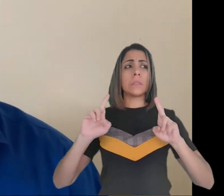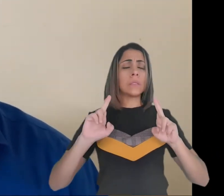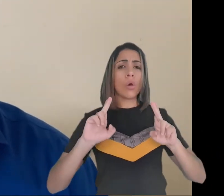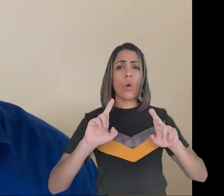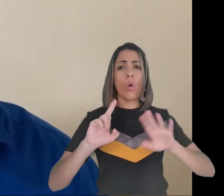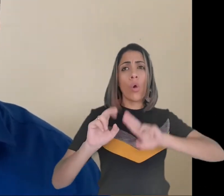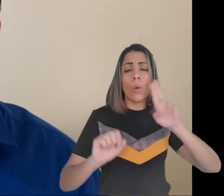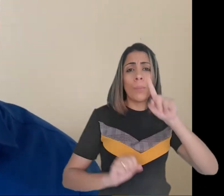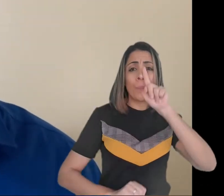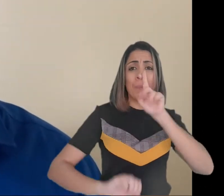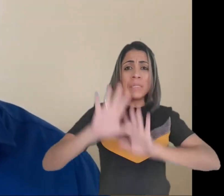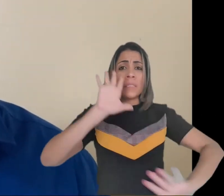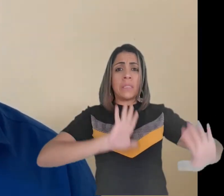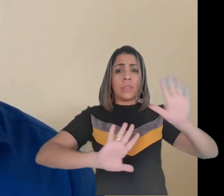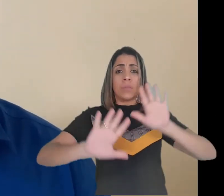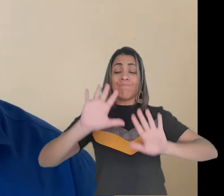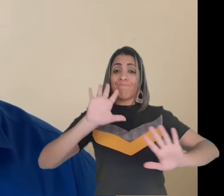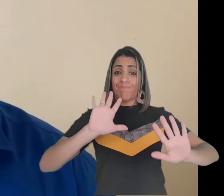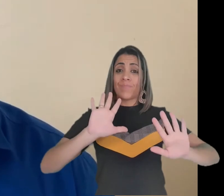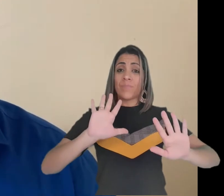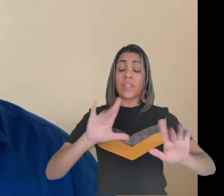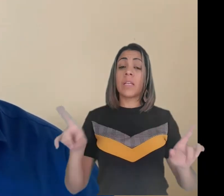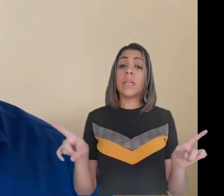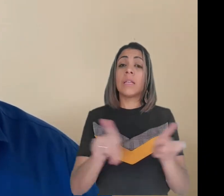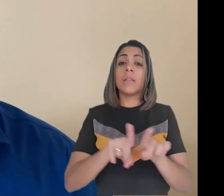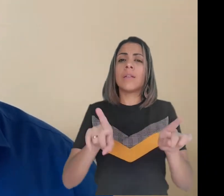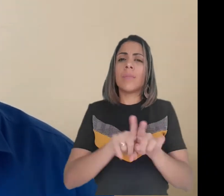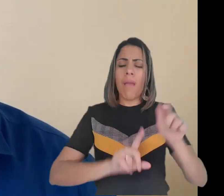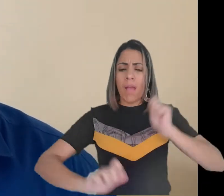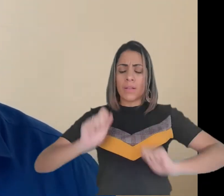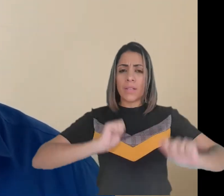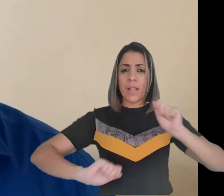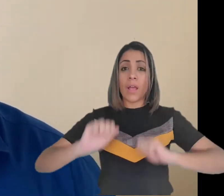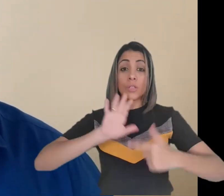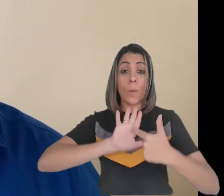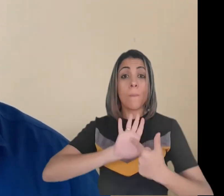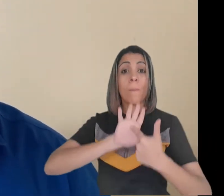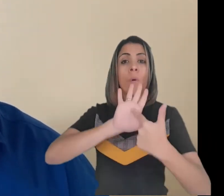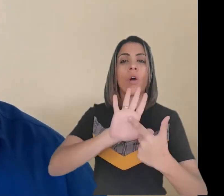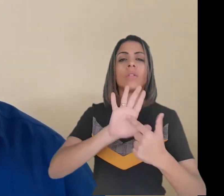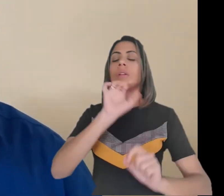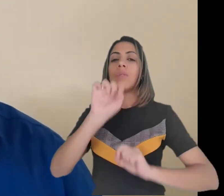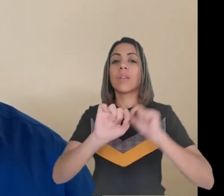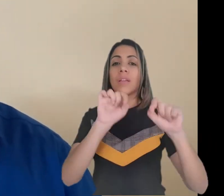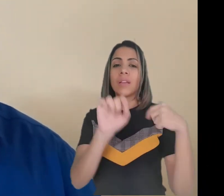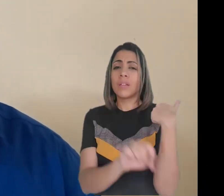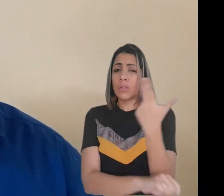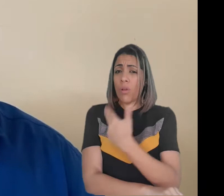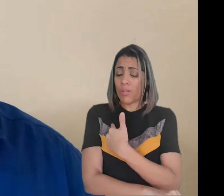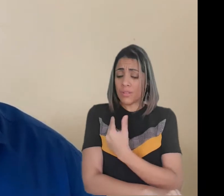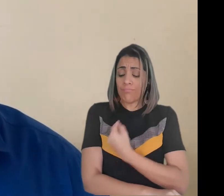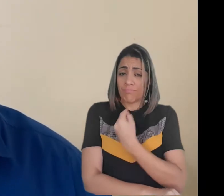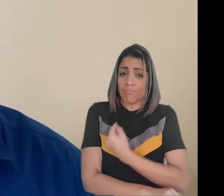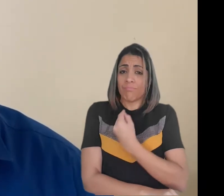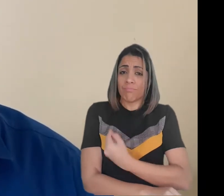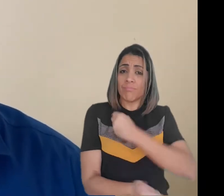de ameaça ou de perigo. E então é uma resposta essencial para garantir a sobrevivência